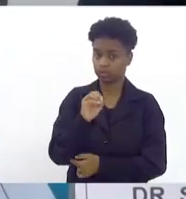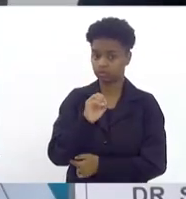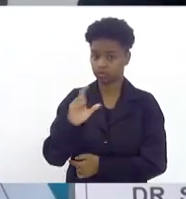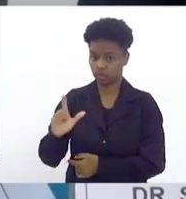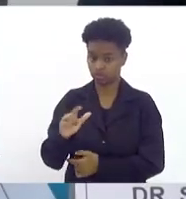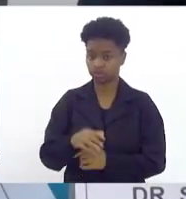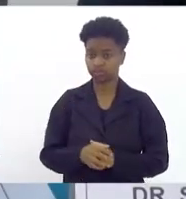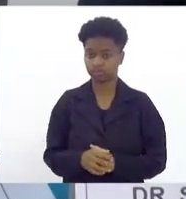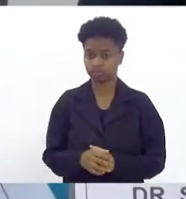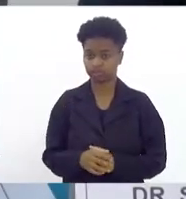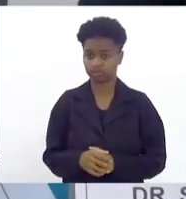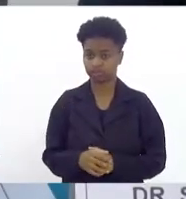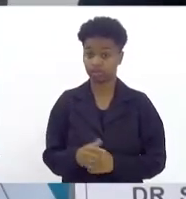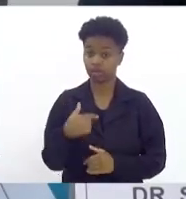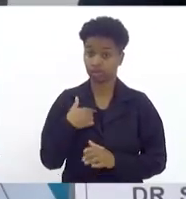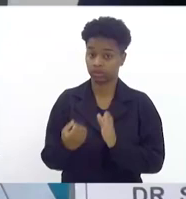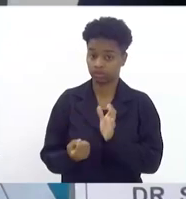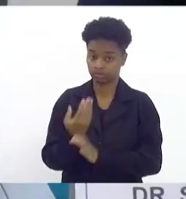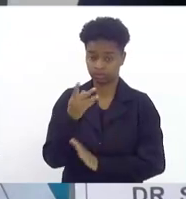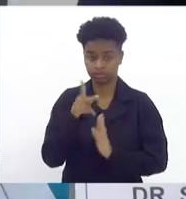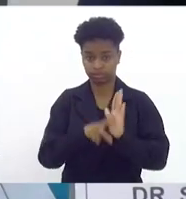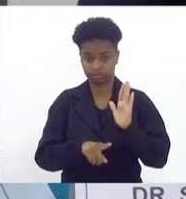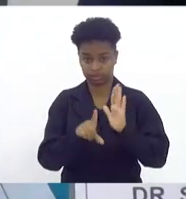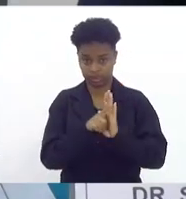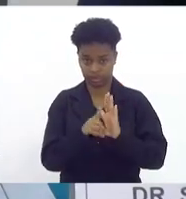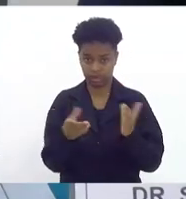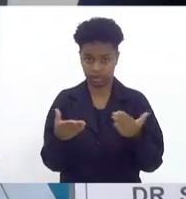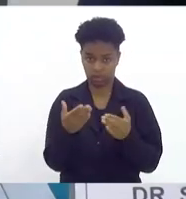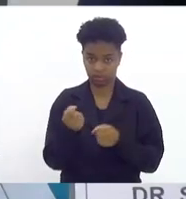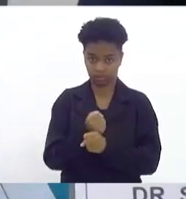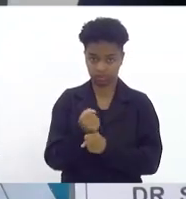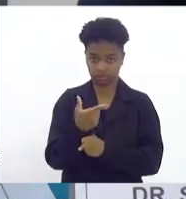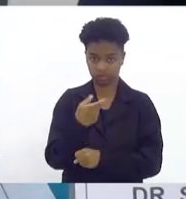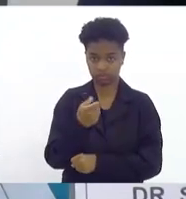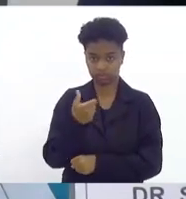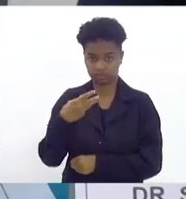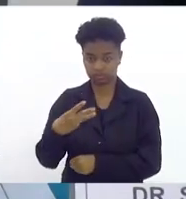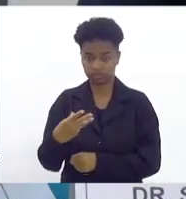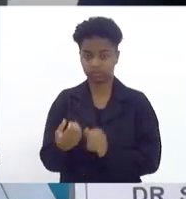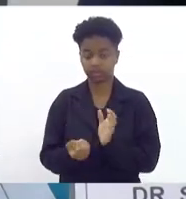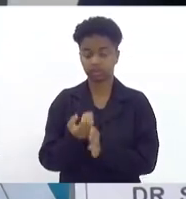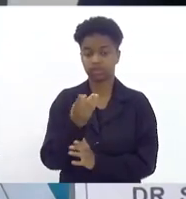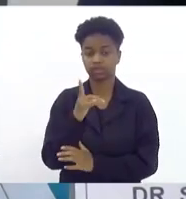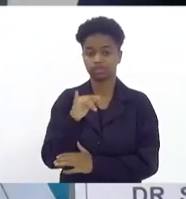autor de um projeto de lei, esse ano, que cria lá o dia